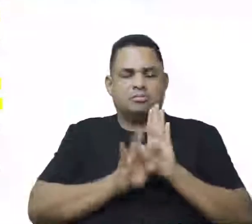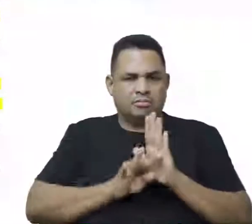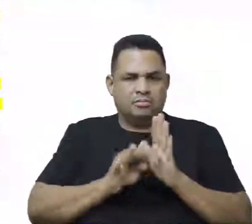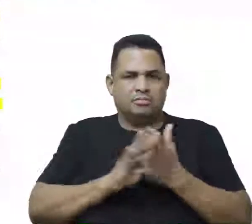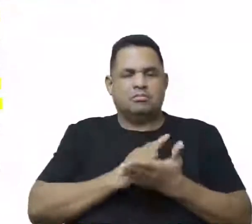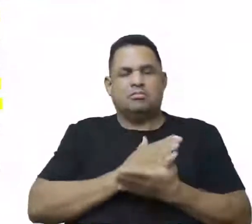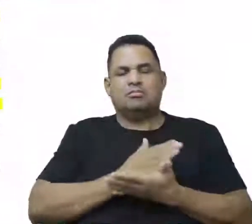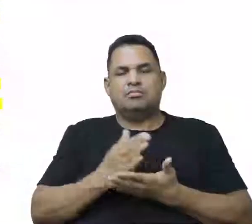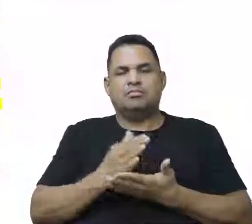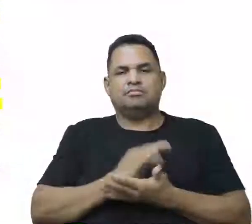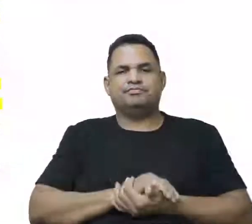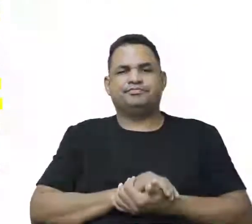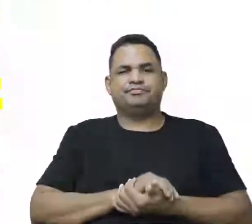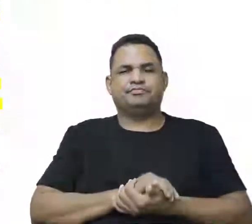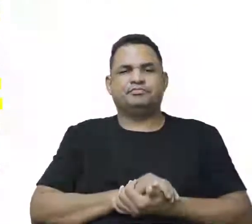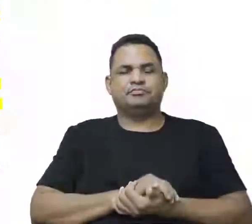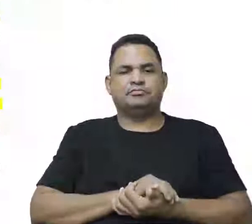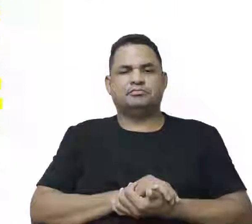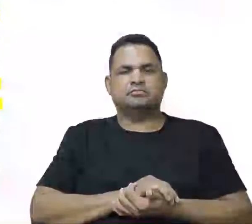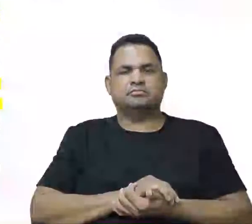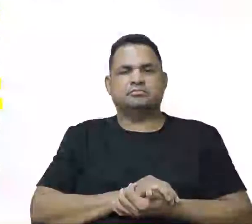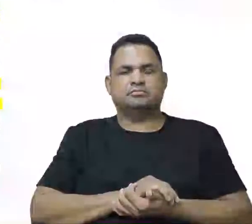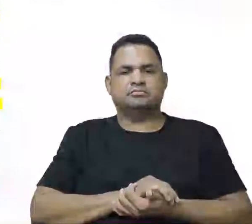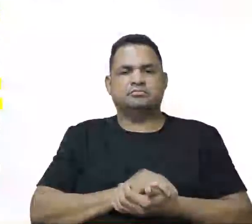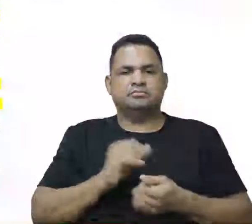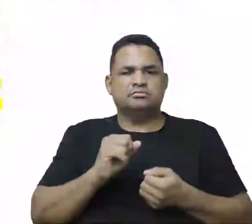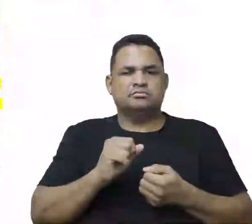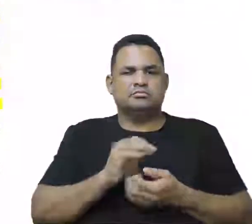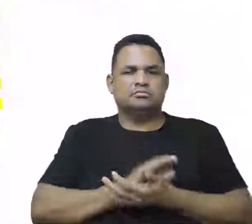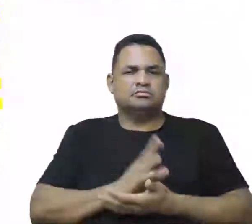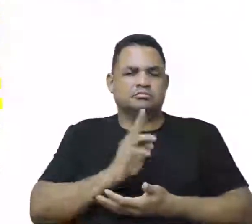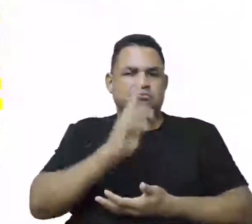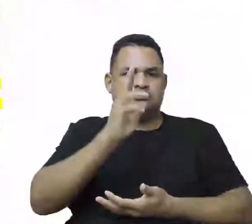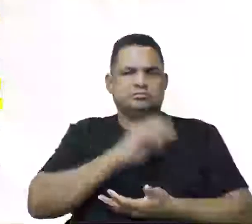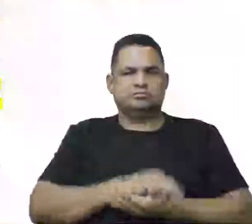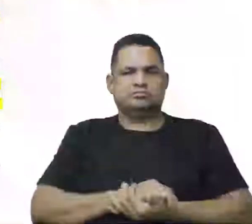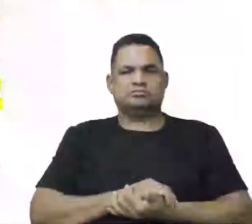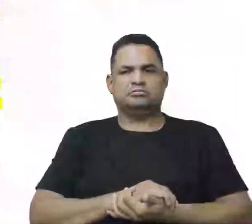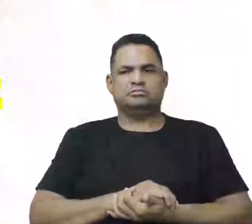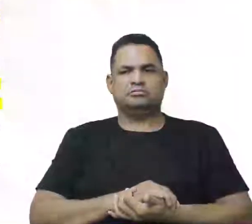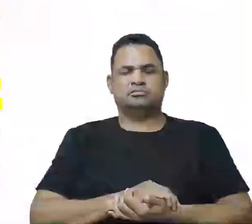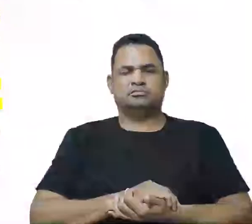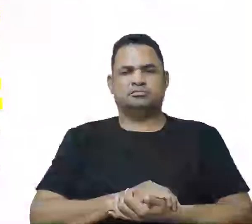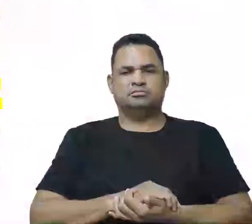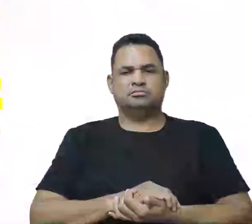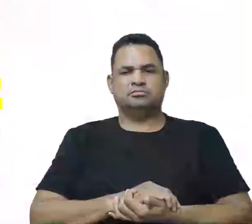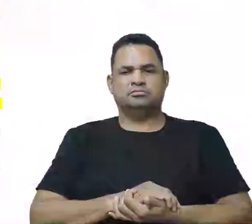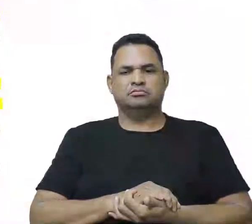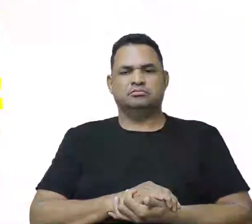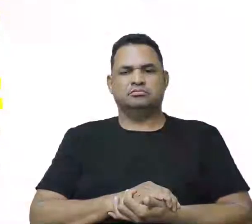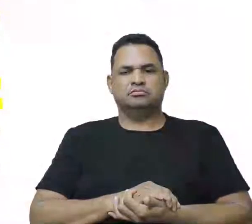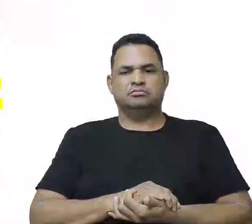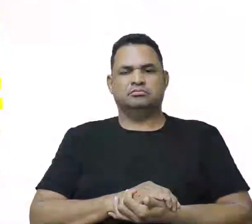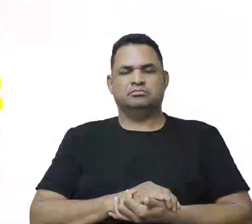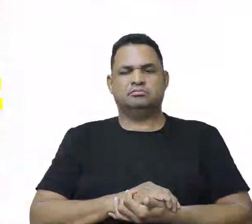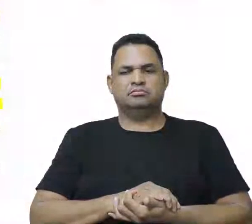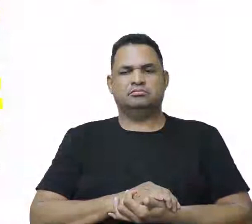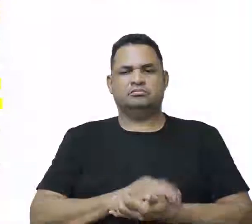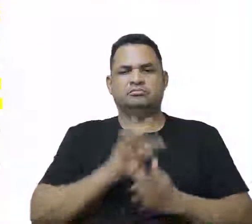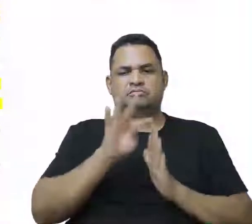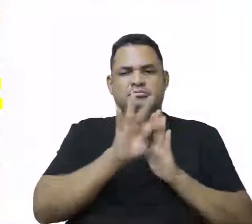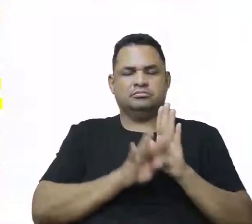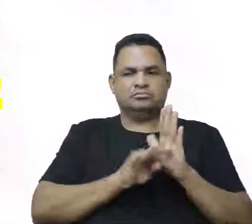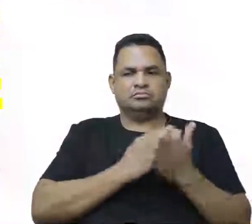para o texto inicial, pontua lá e já responde. Vamos seguir aí com a nossa dica, acompanha aí. Então, aqui nós temos o nosso